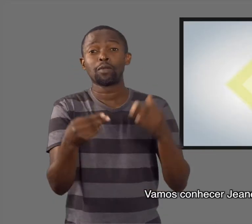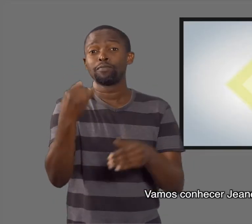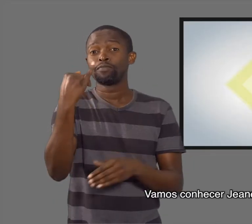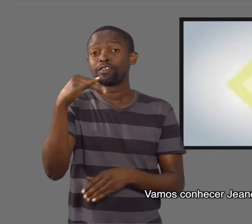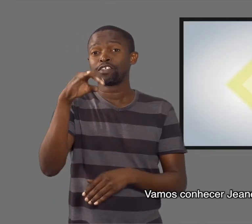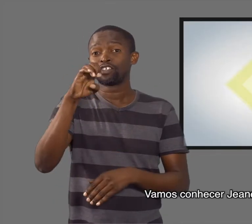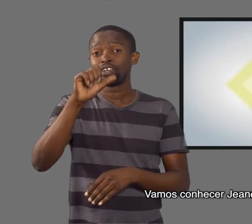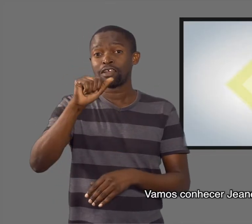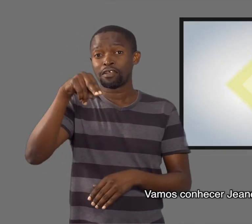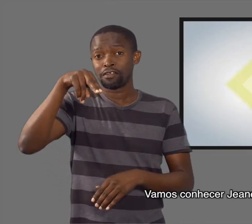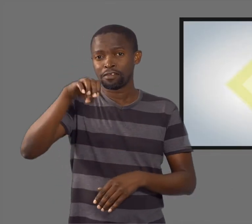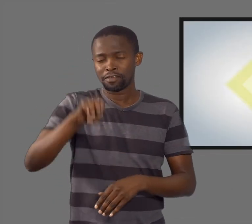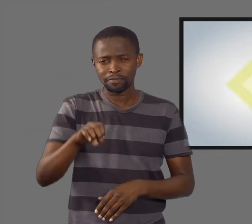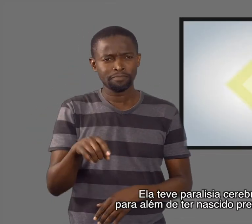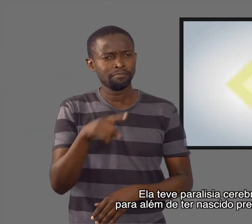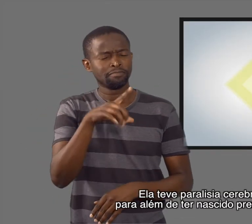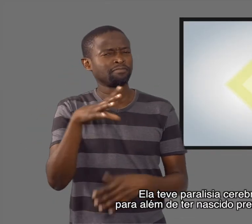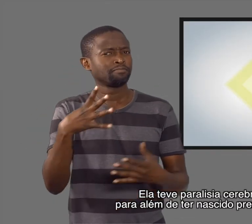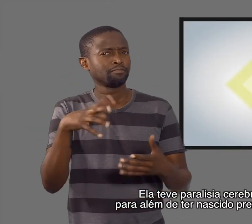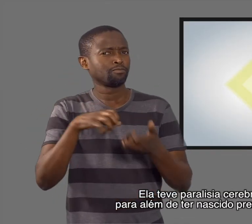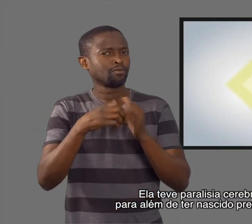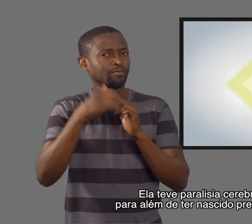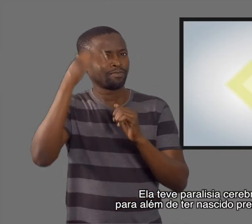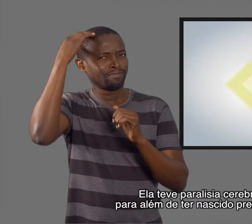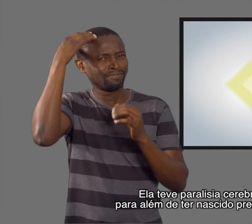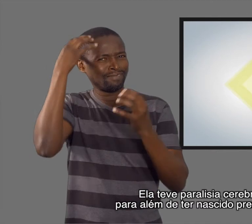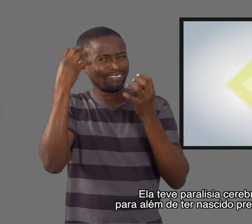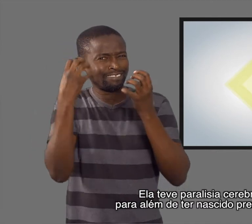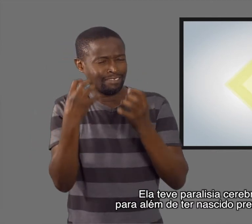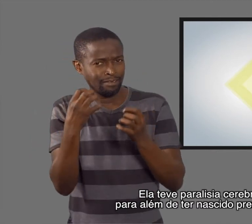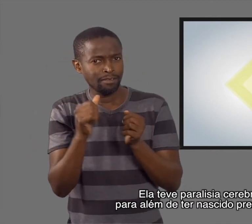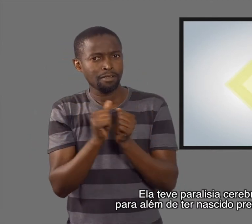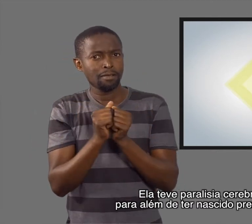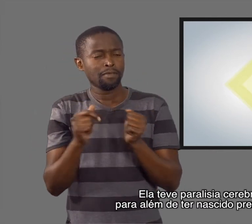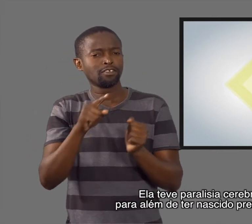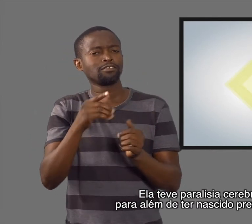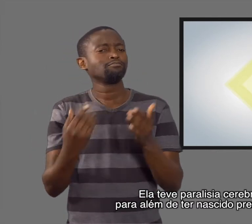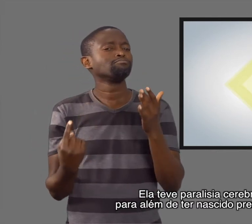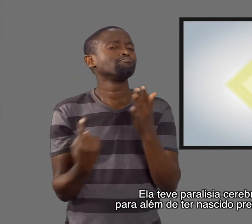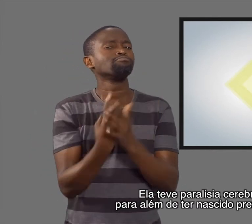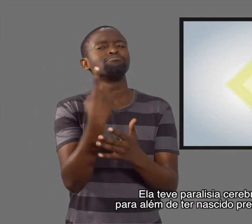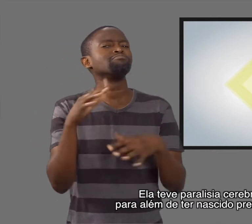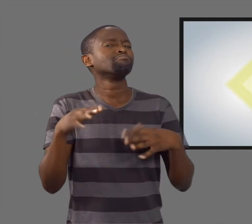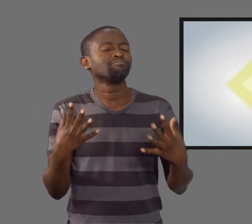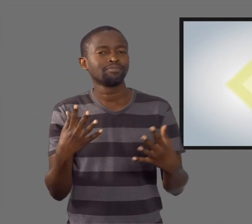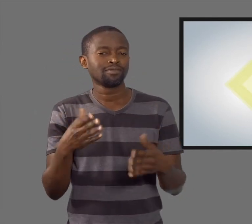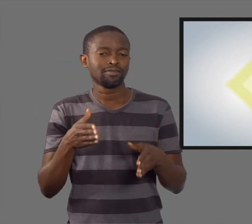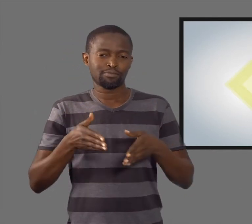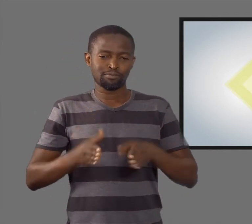Vamos conhecer Jeanne. Ela teve paralisia cerebral para além de ter nascido prematura.